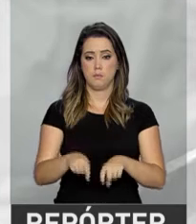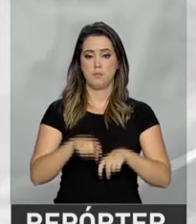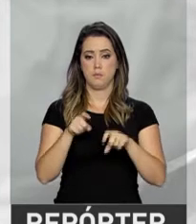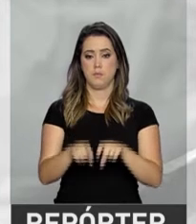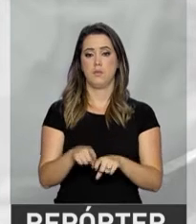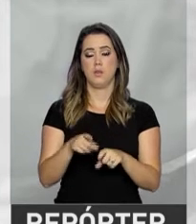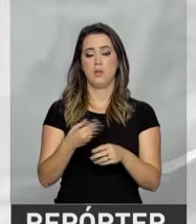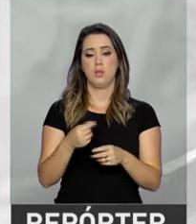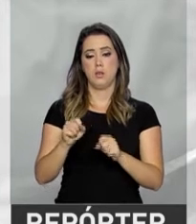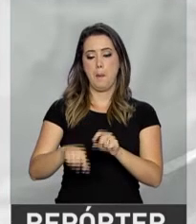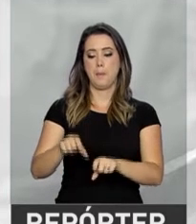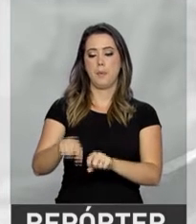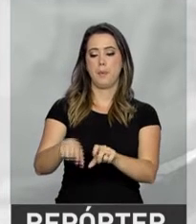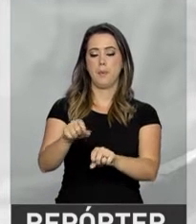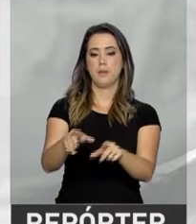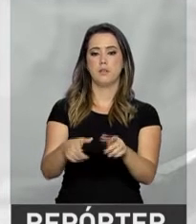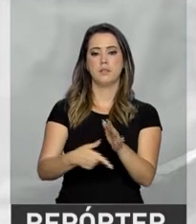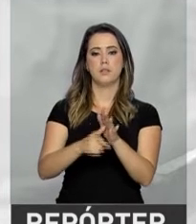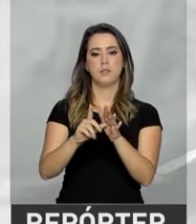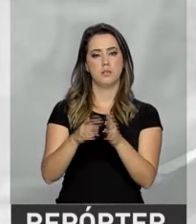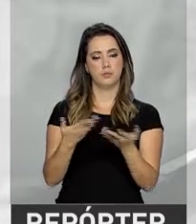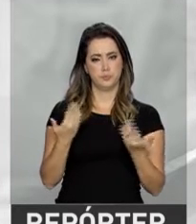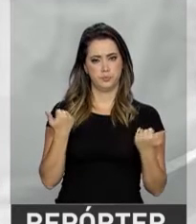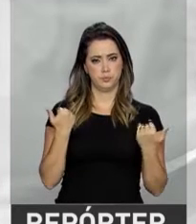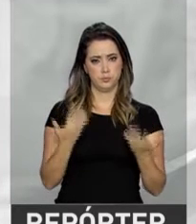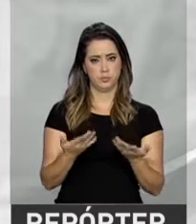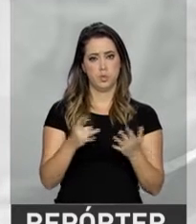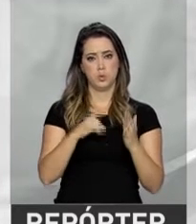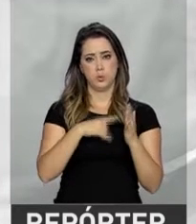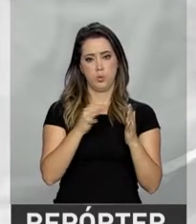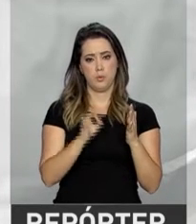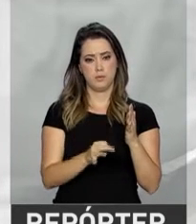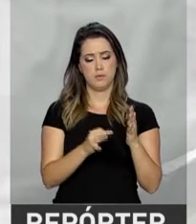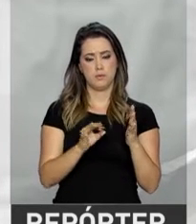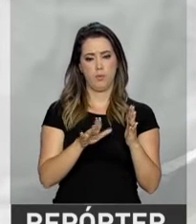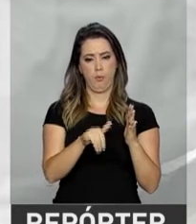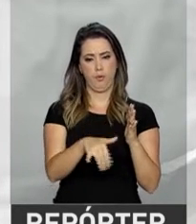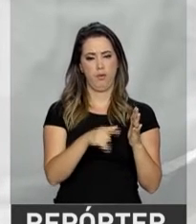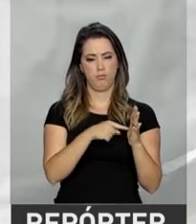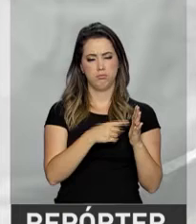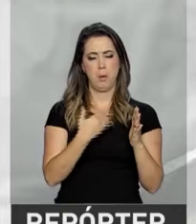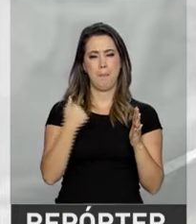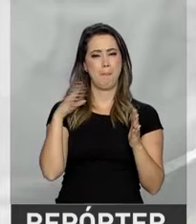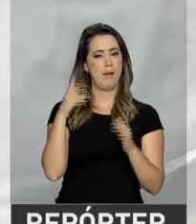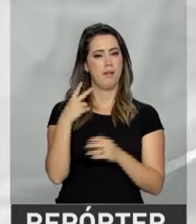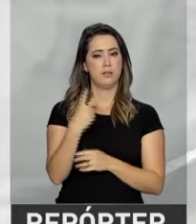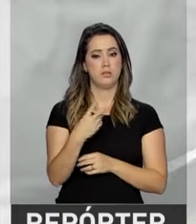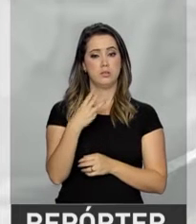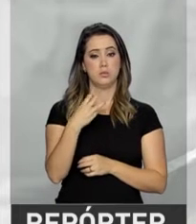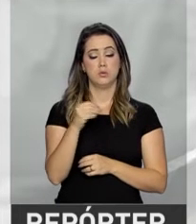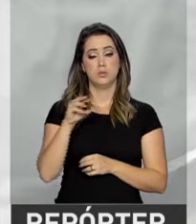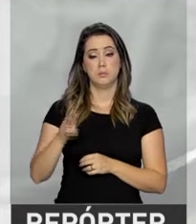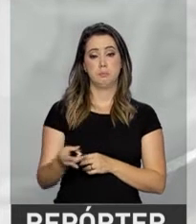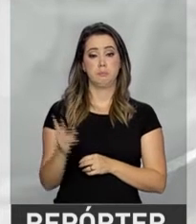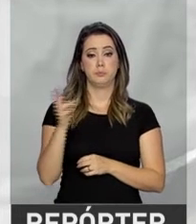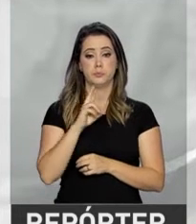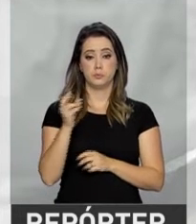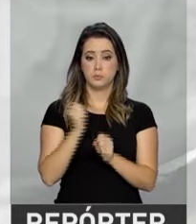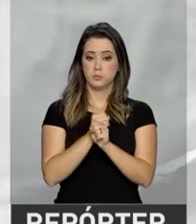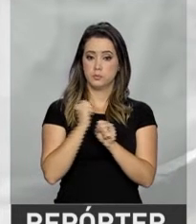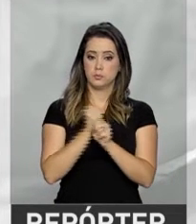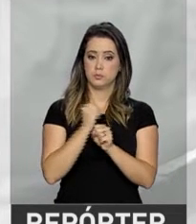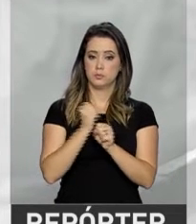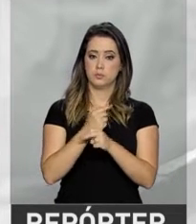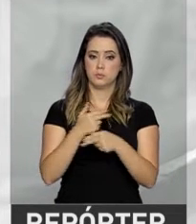economicamente antes da titulação definitiva além disso foram mais de 230 milhões de sem orçamento para obras de